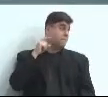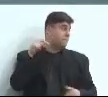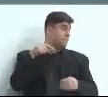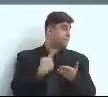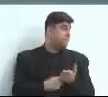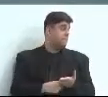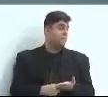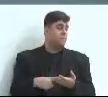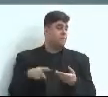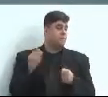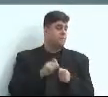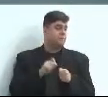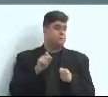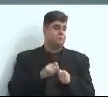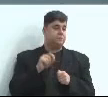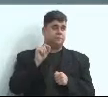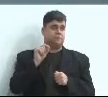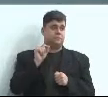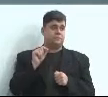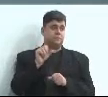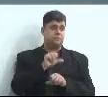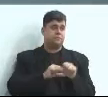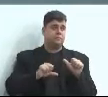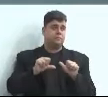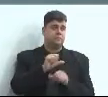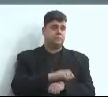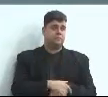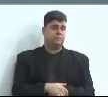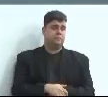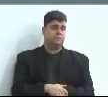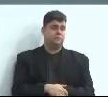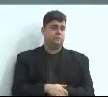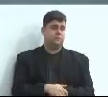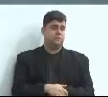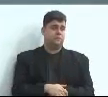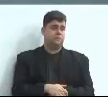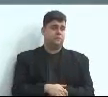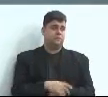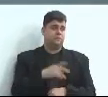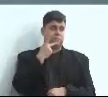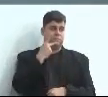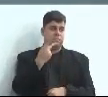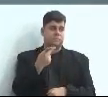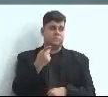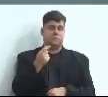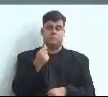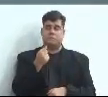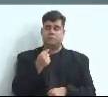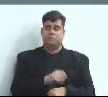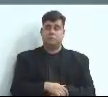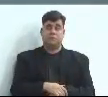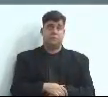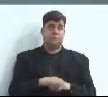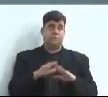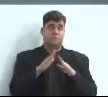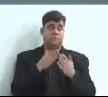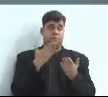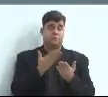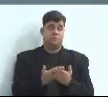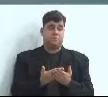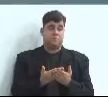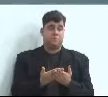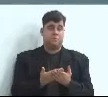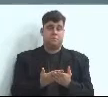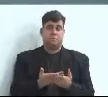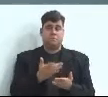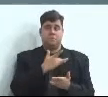fez. O que mudou de lá para cá? Ele falou que isso era dinheiro da creche,